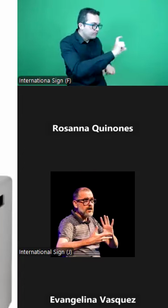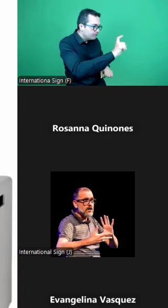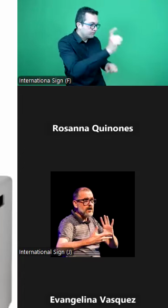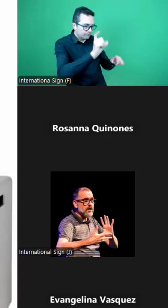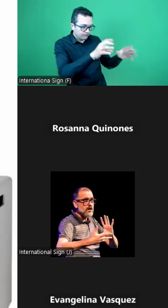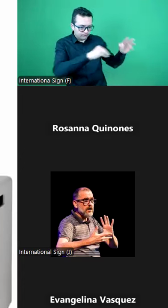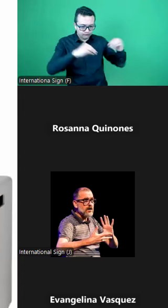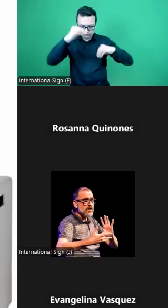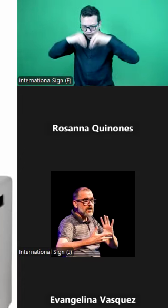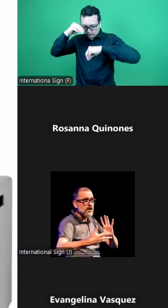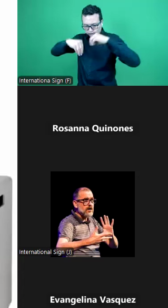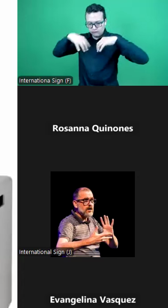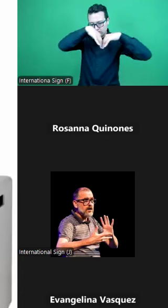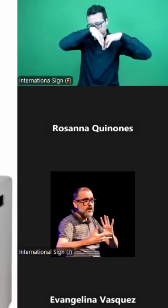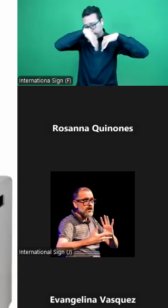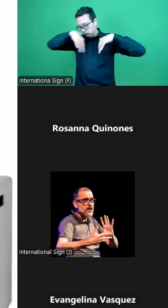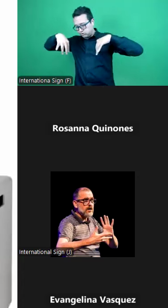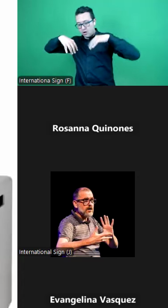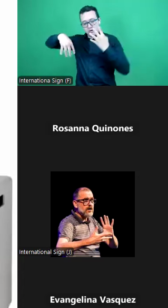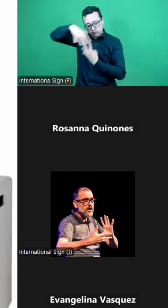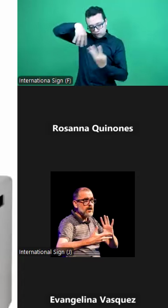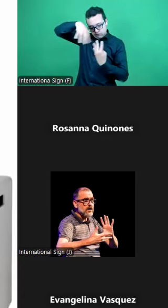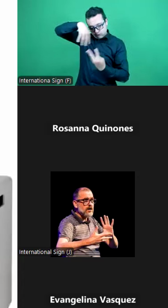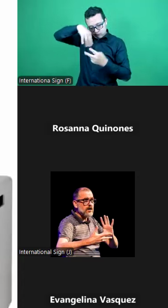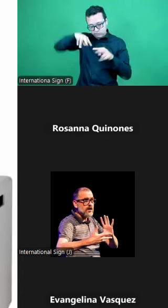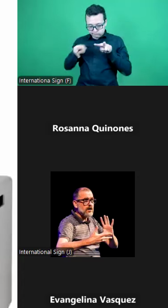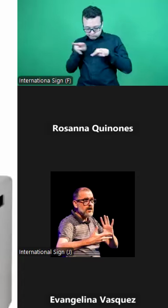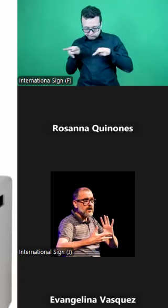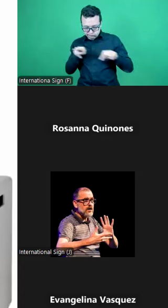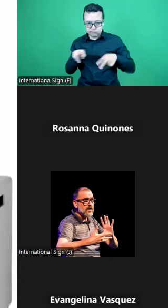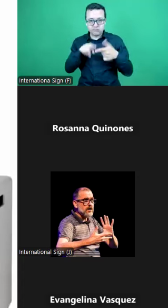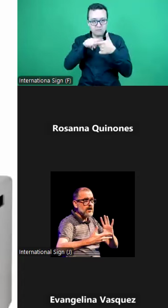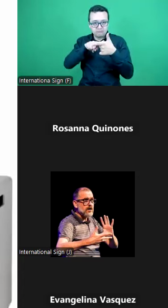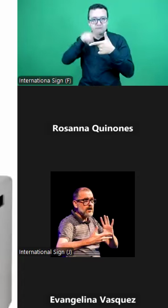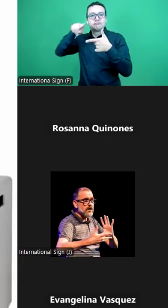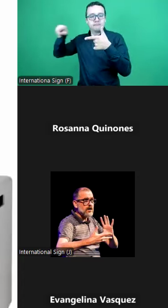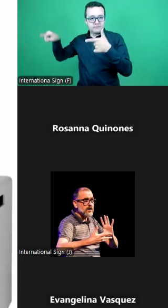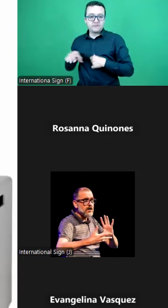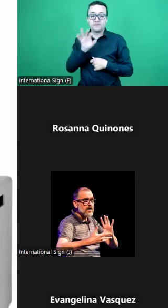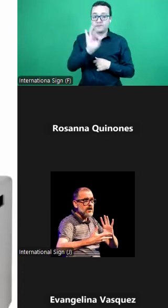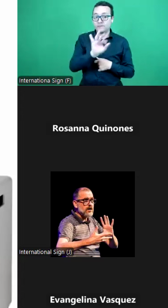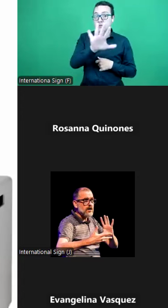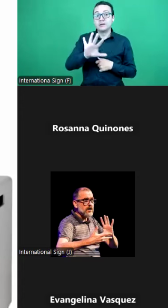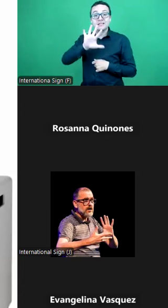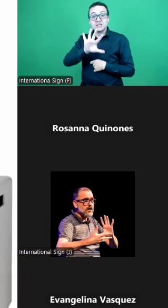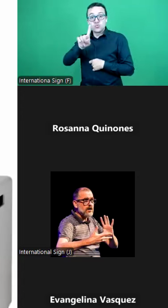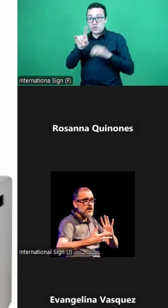requerem. Com essa implementação, temos uma ampla cobertura de análise.